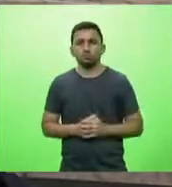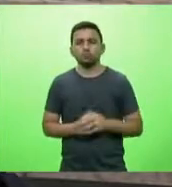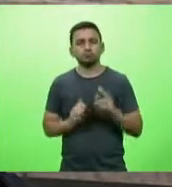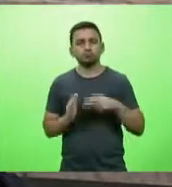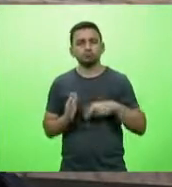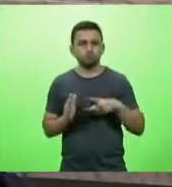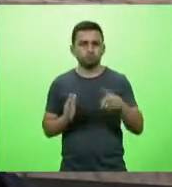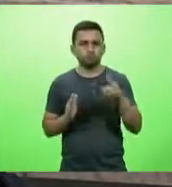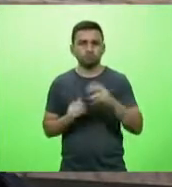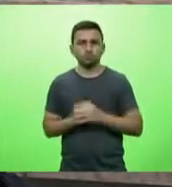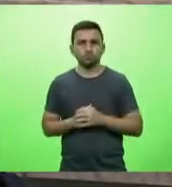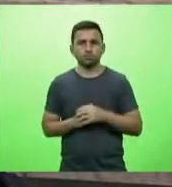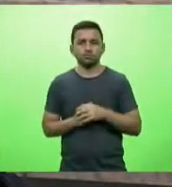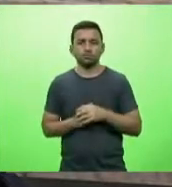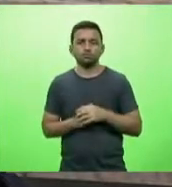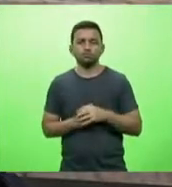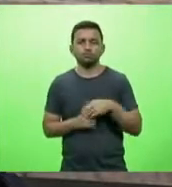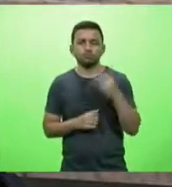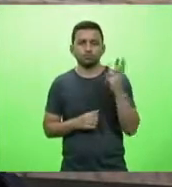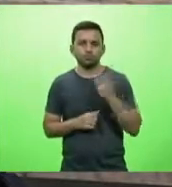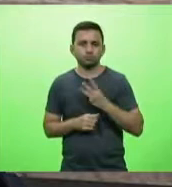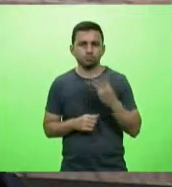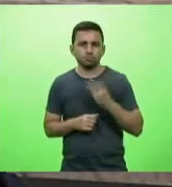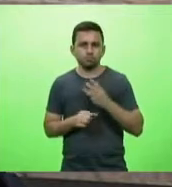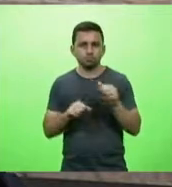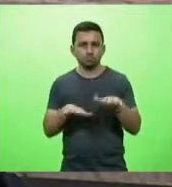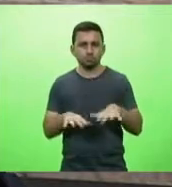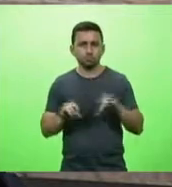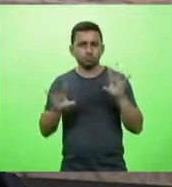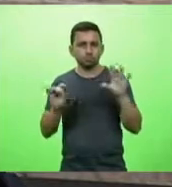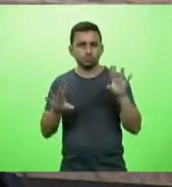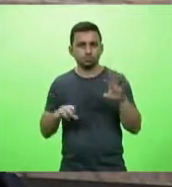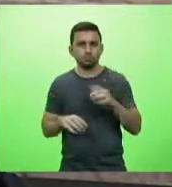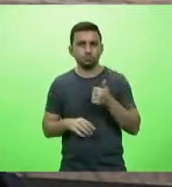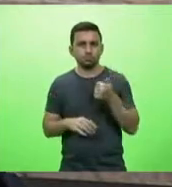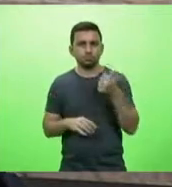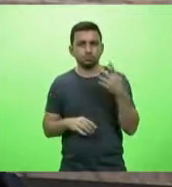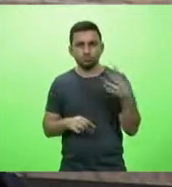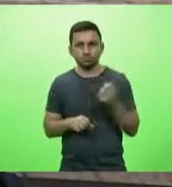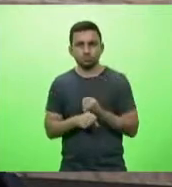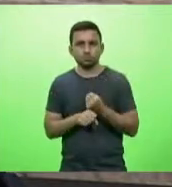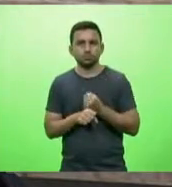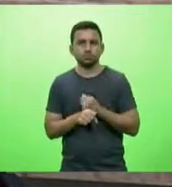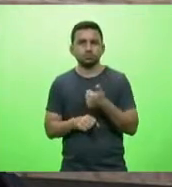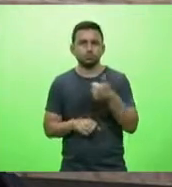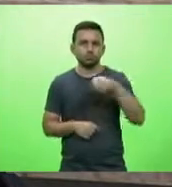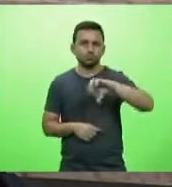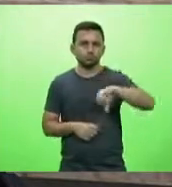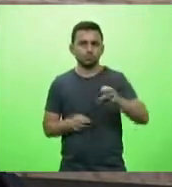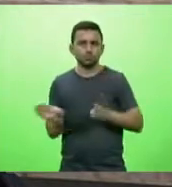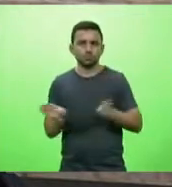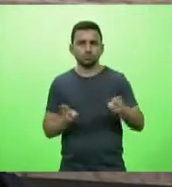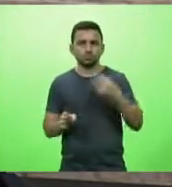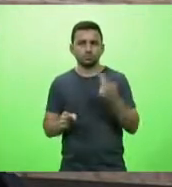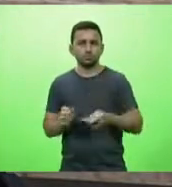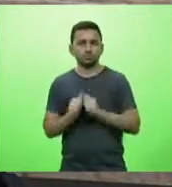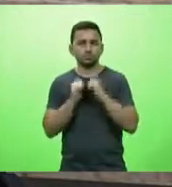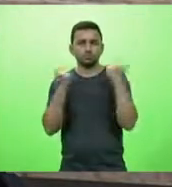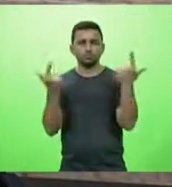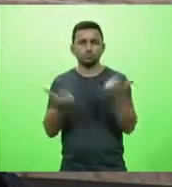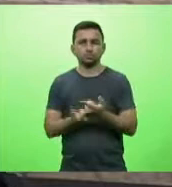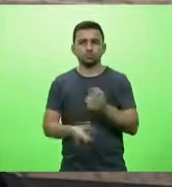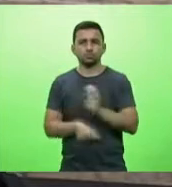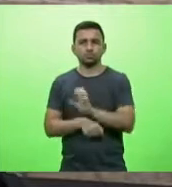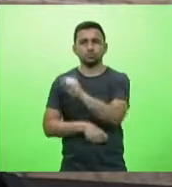presidente, da ata da 3ª sessão especial da 14ª sessão legislativa da 19ª legislatura da Assembleia Legislativa do Estado